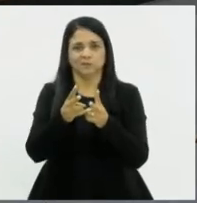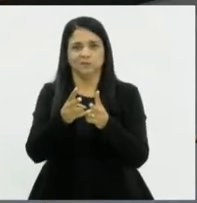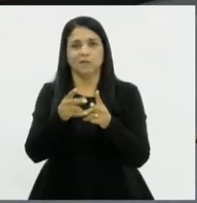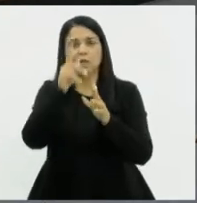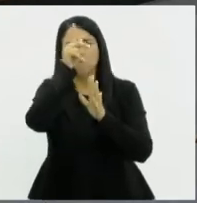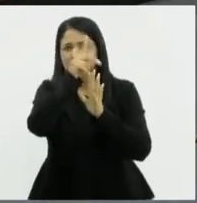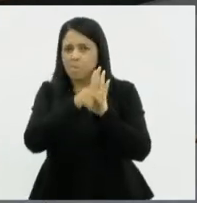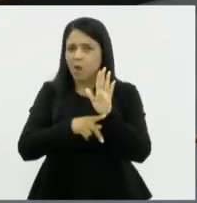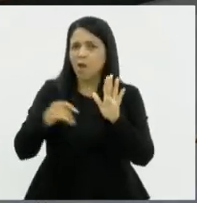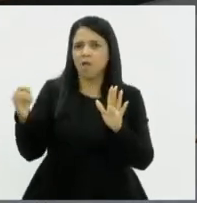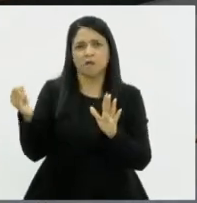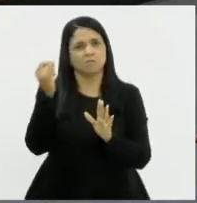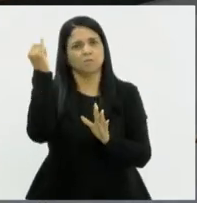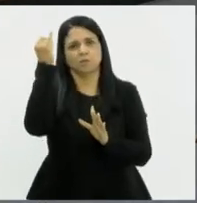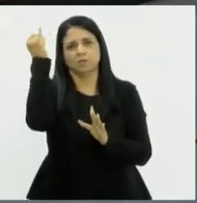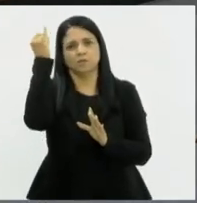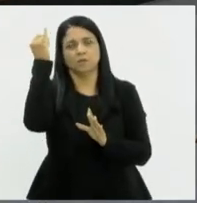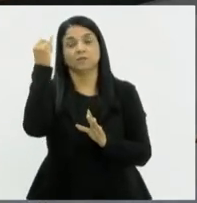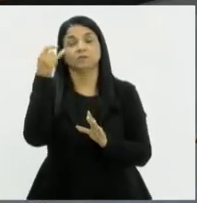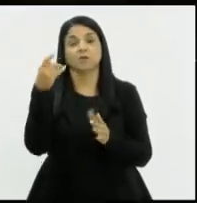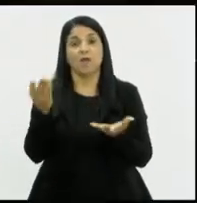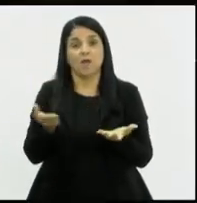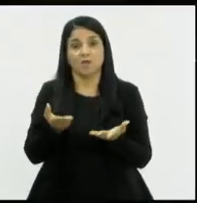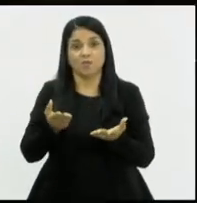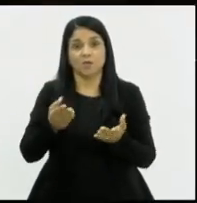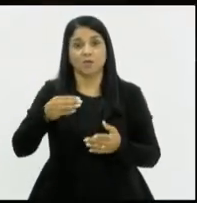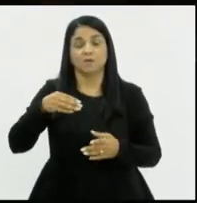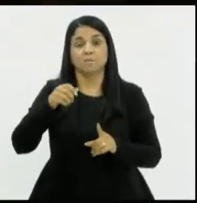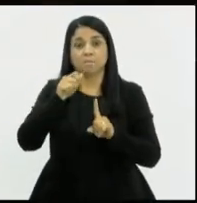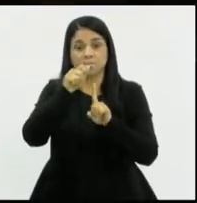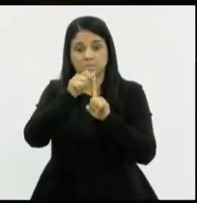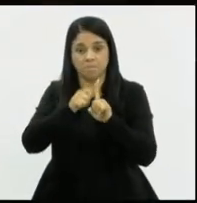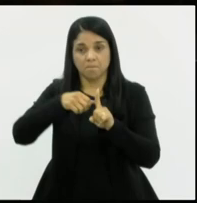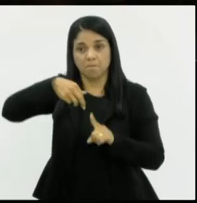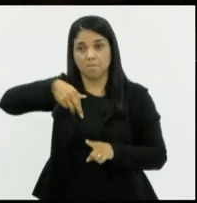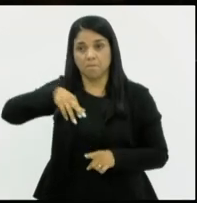projetos importantes, inclusive nós estamos no Março Amarelo.